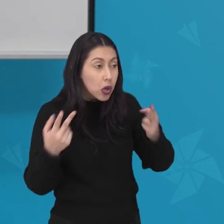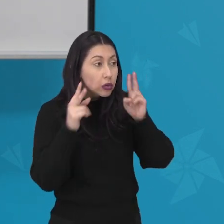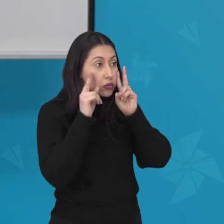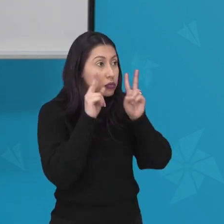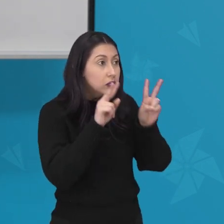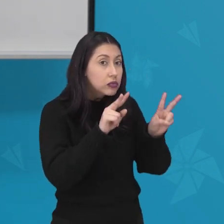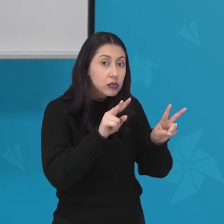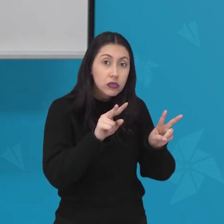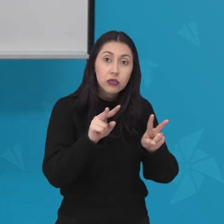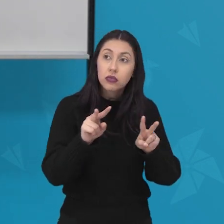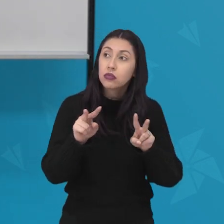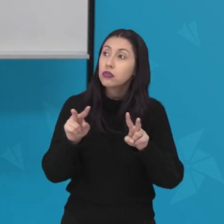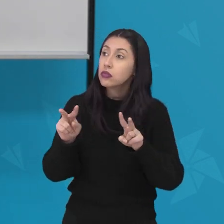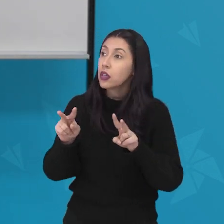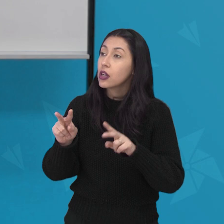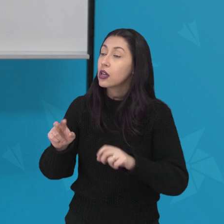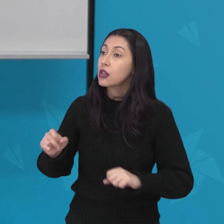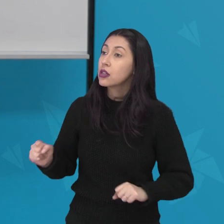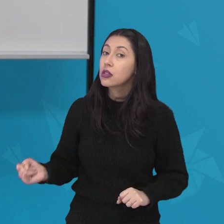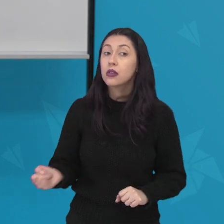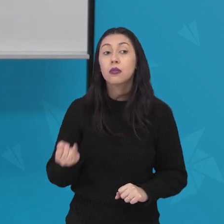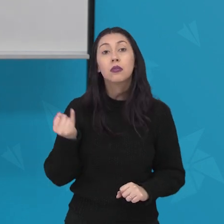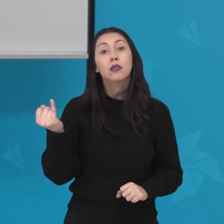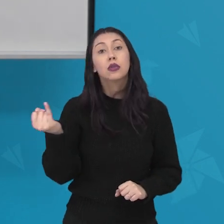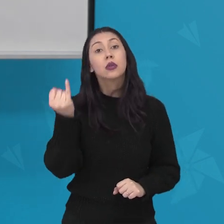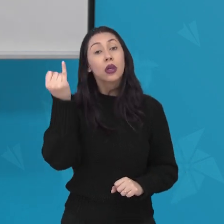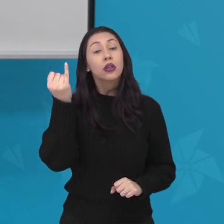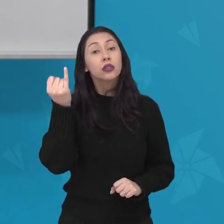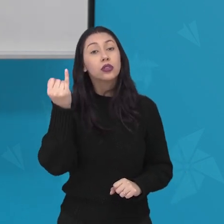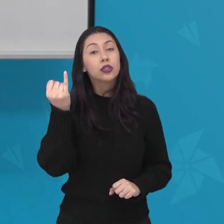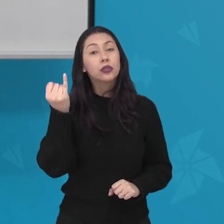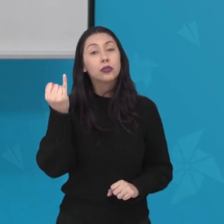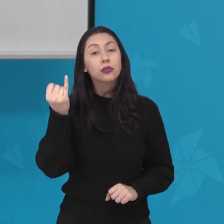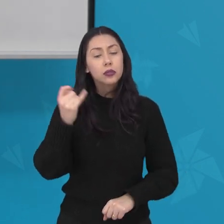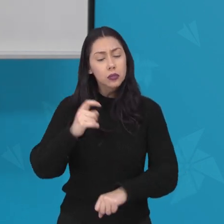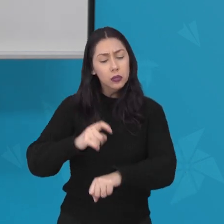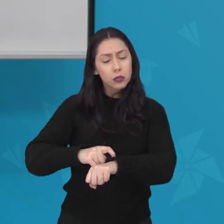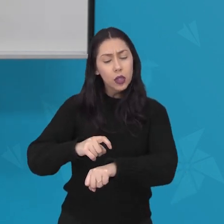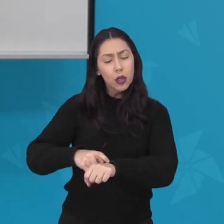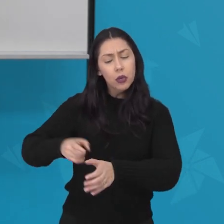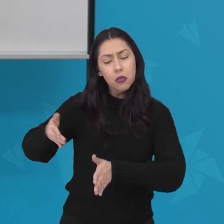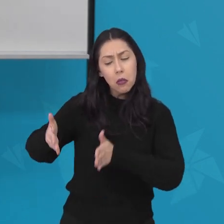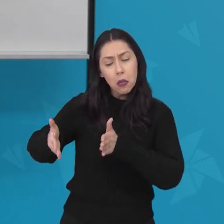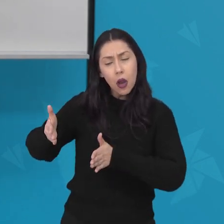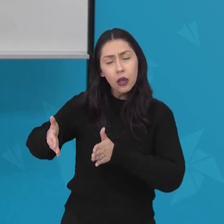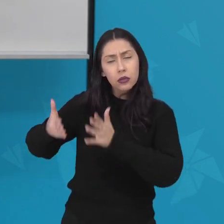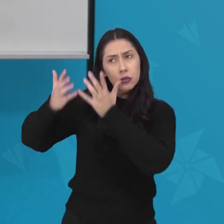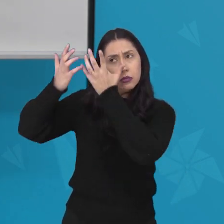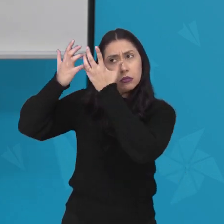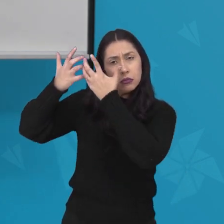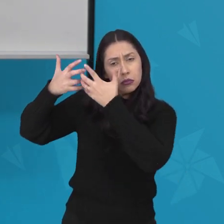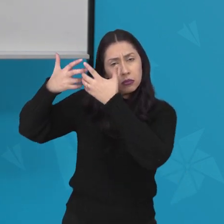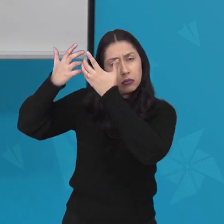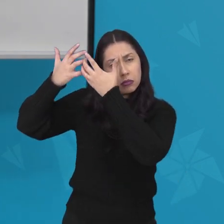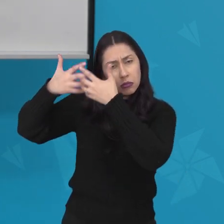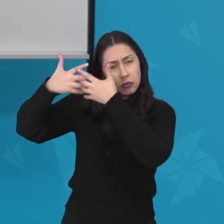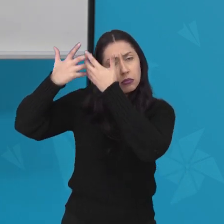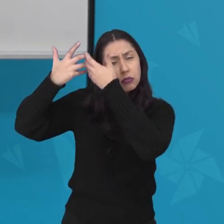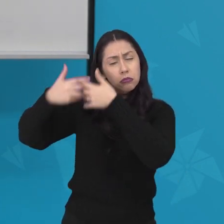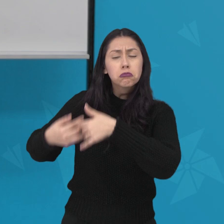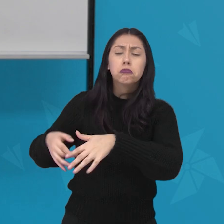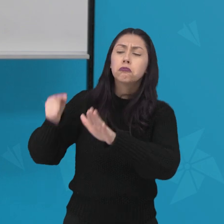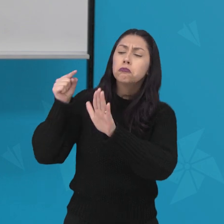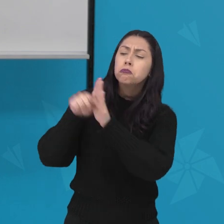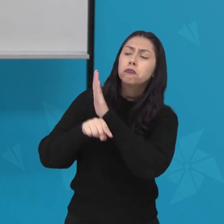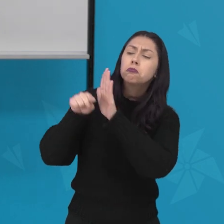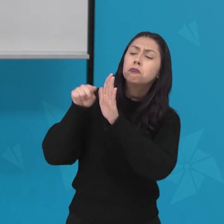gente vê, é muito importante que haja um tempo de reflexão, um tempo de elaboração de